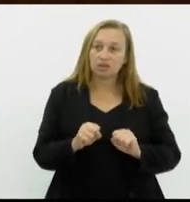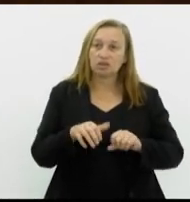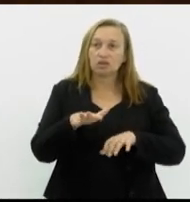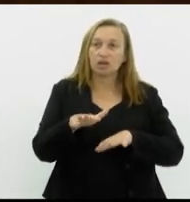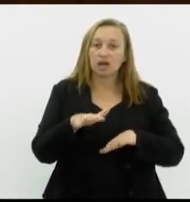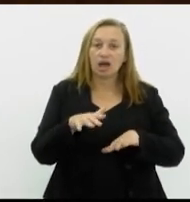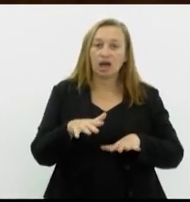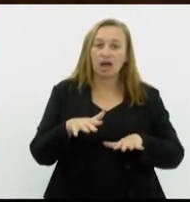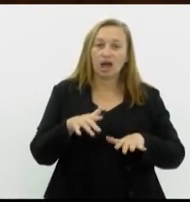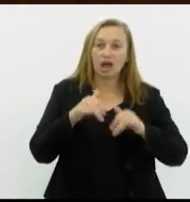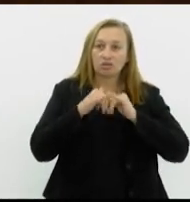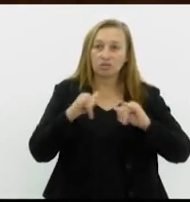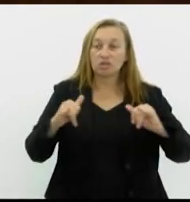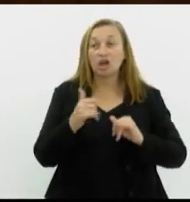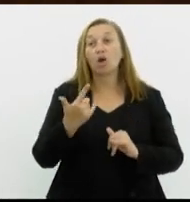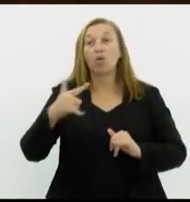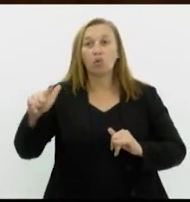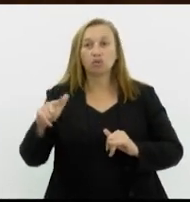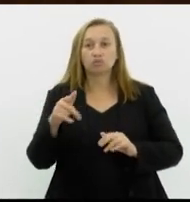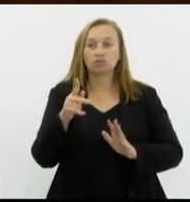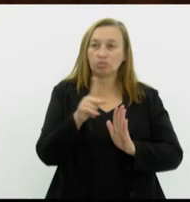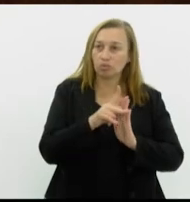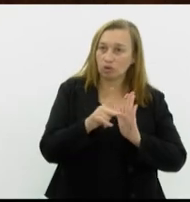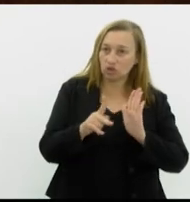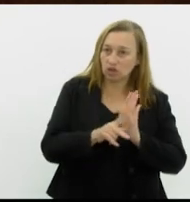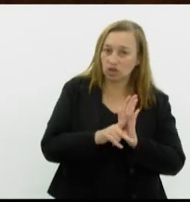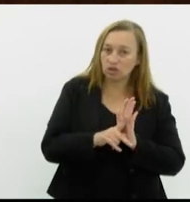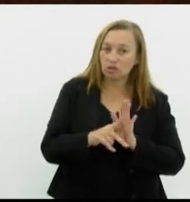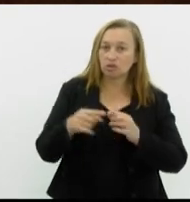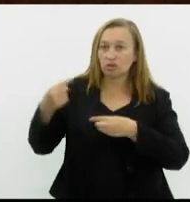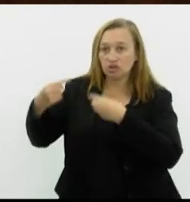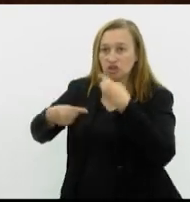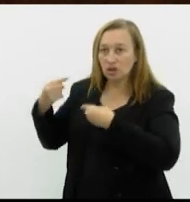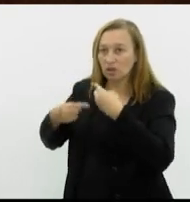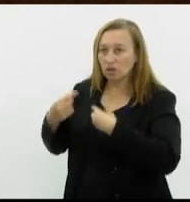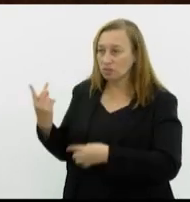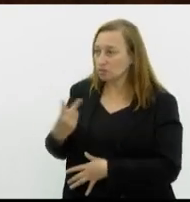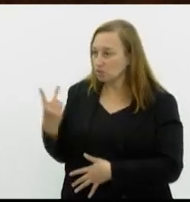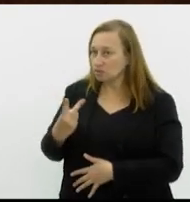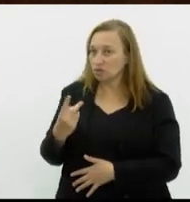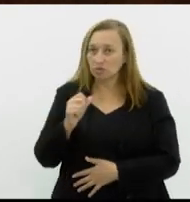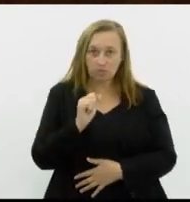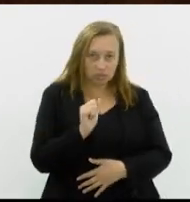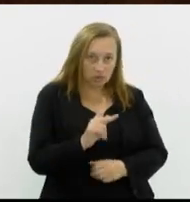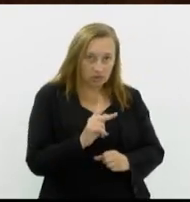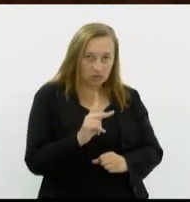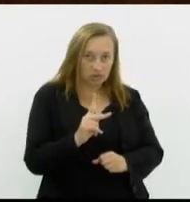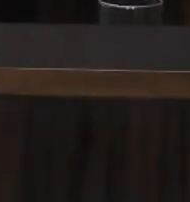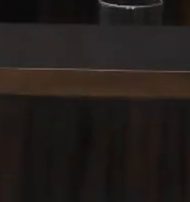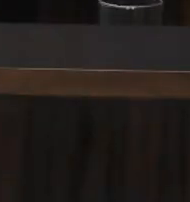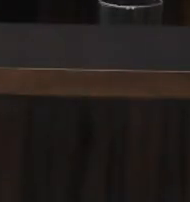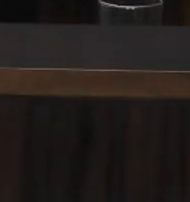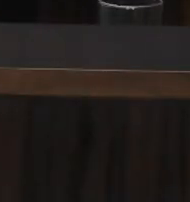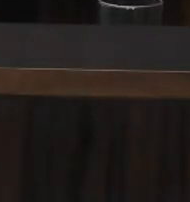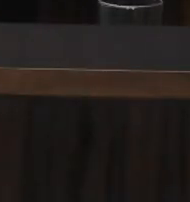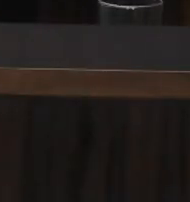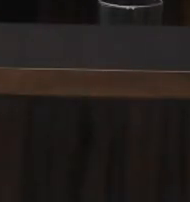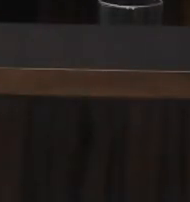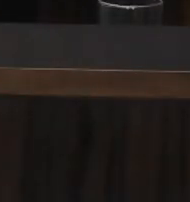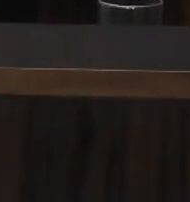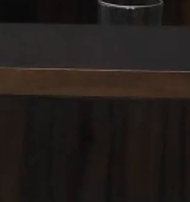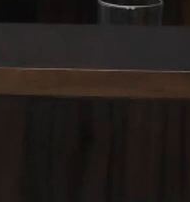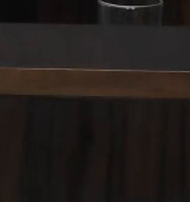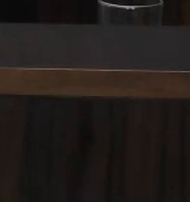anunciar o outro projeto, enquanto eu dialogo com a questão das emendas com ela, pode ser, presidente? O da deputada Dani já